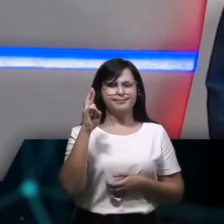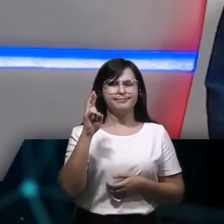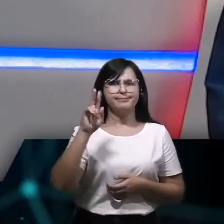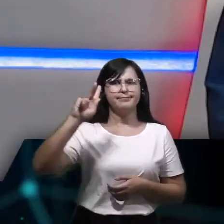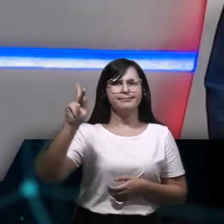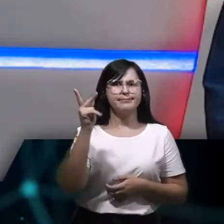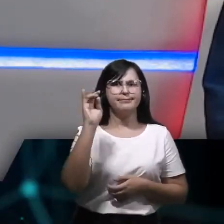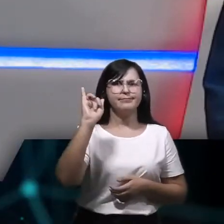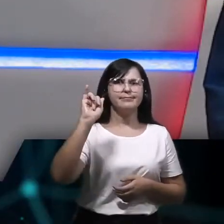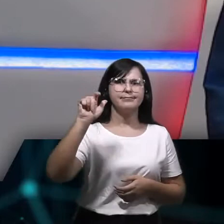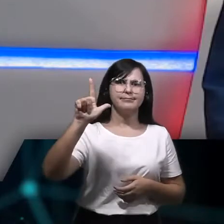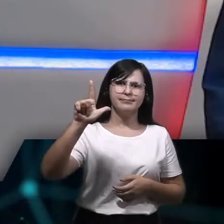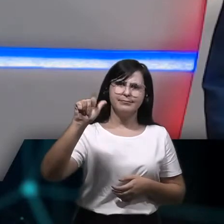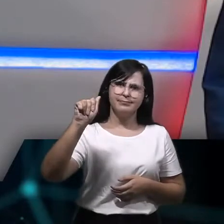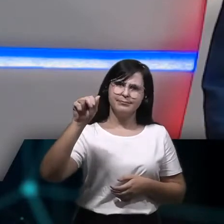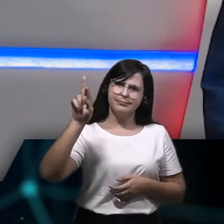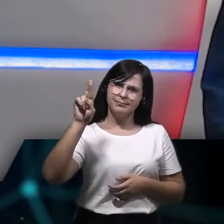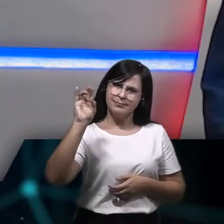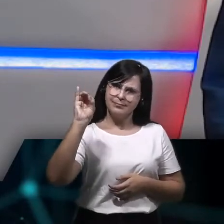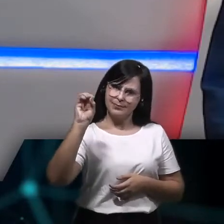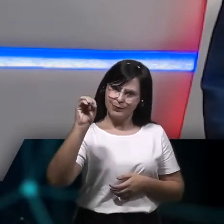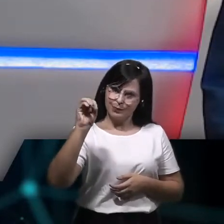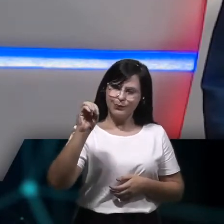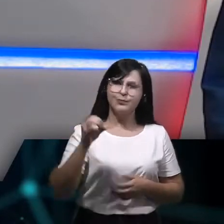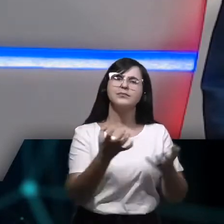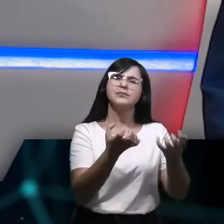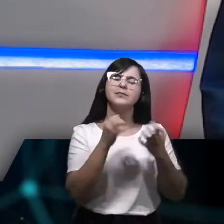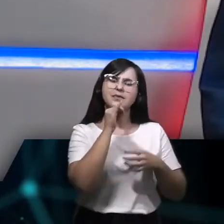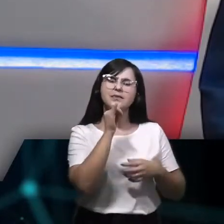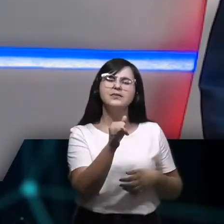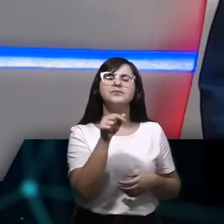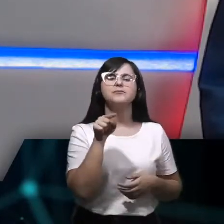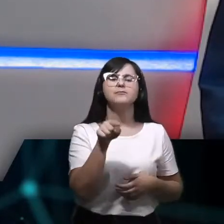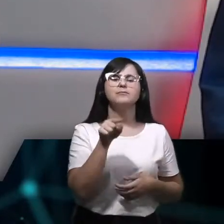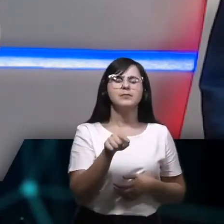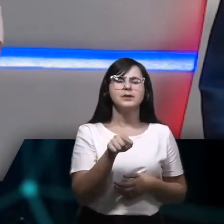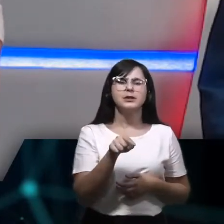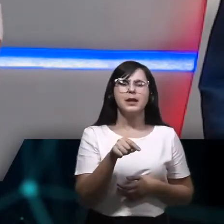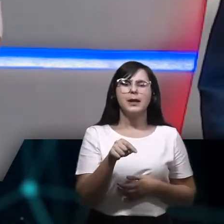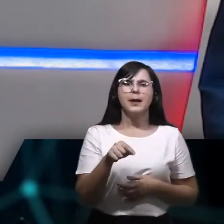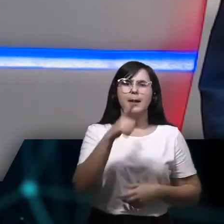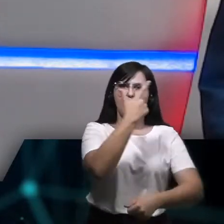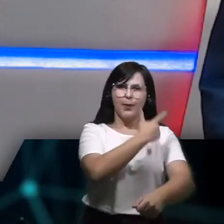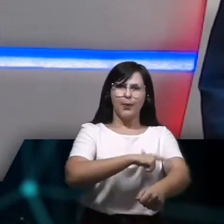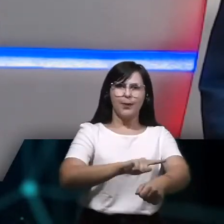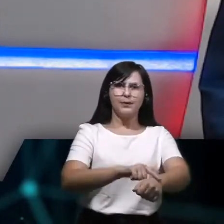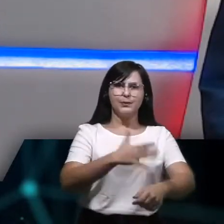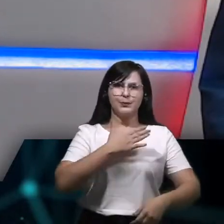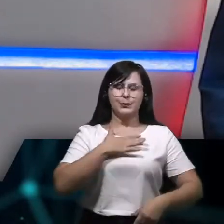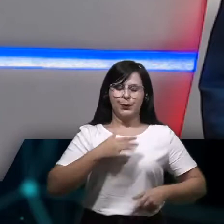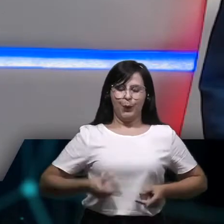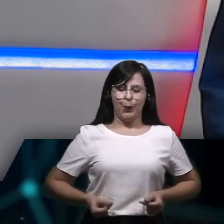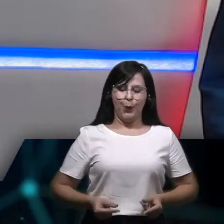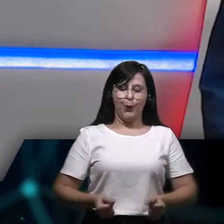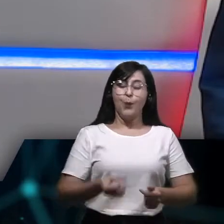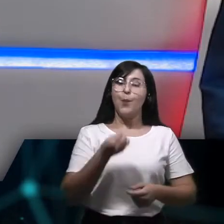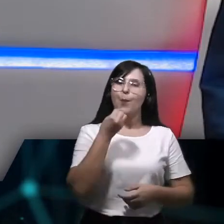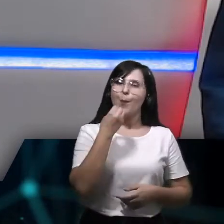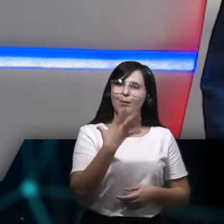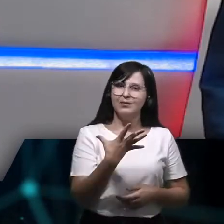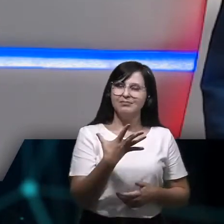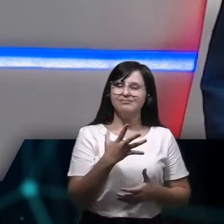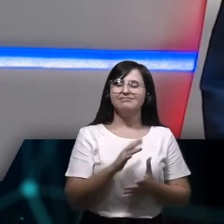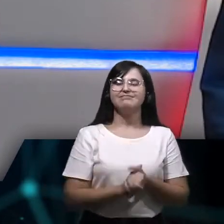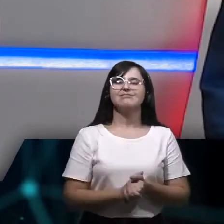quero dizer ao senhor que a educação, na minha época, foi uma educação de qualidade. Quero